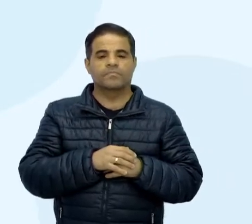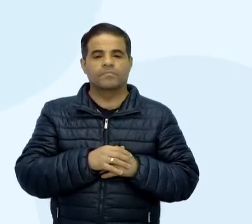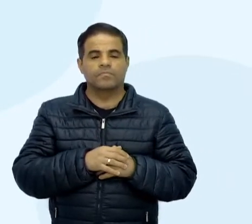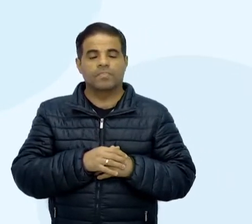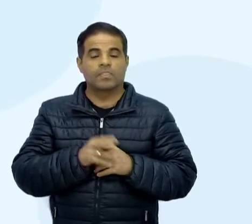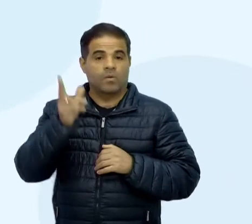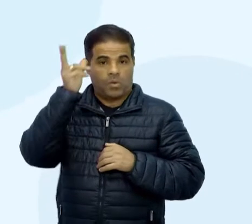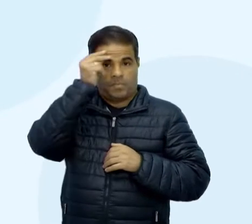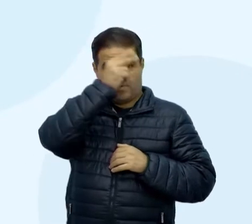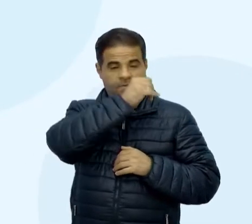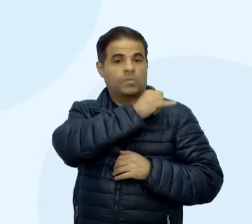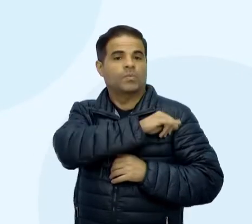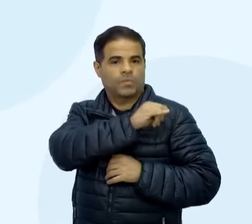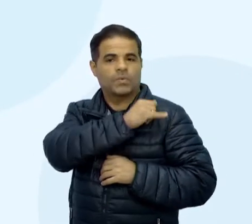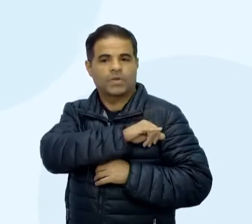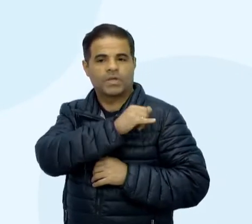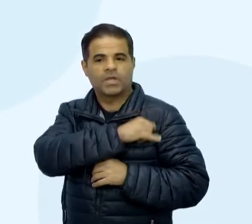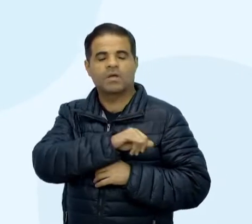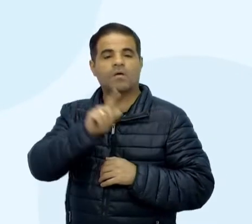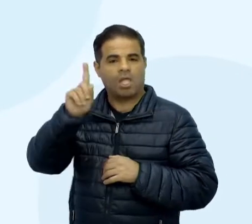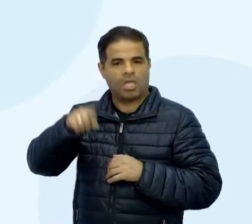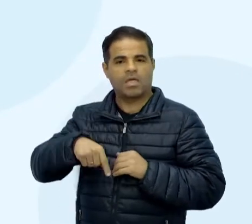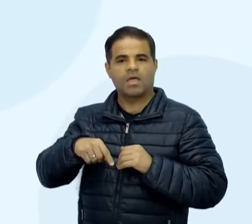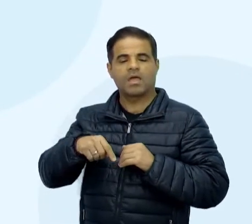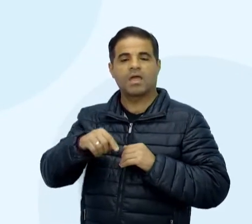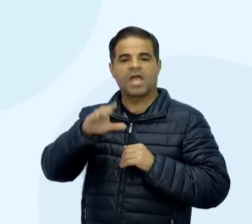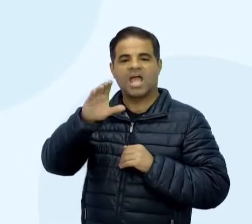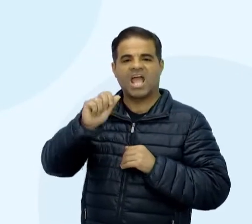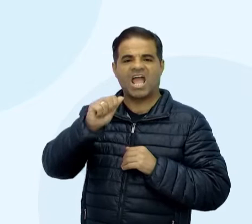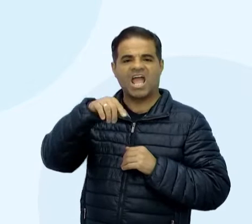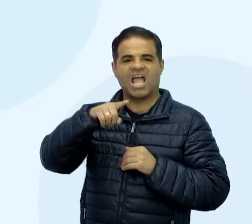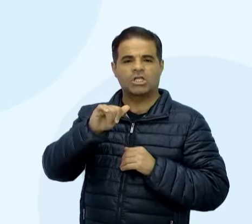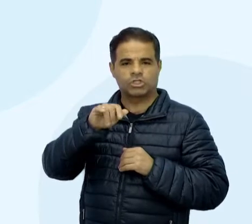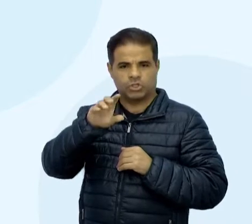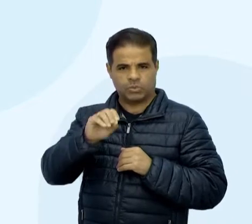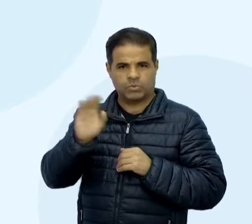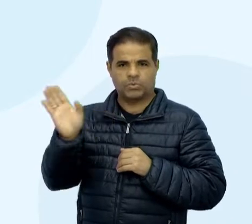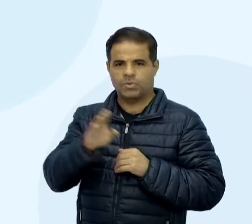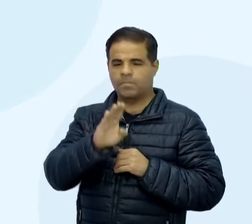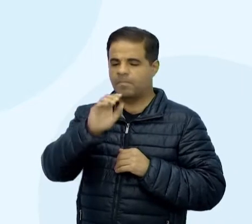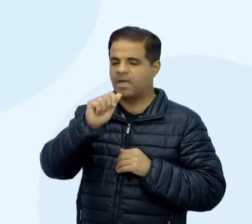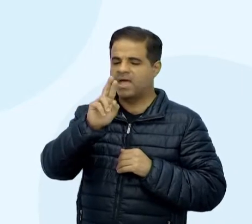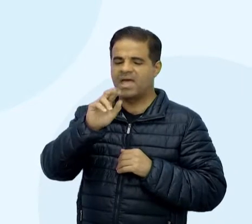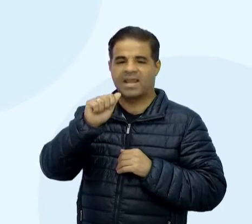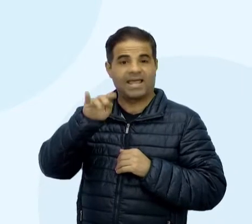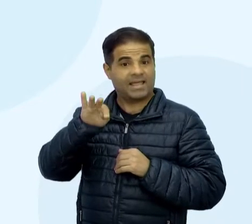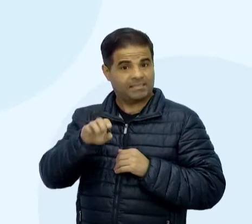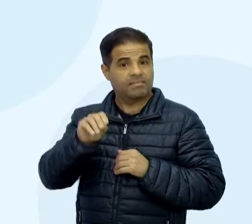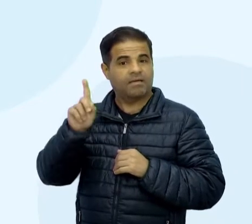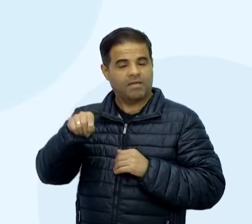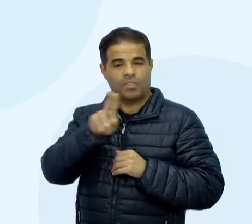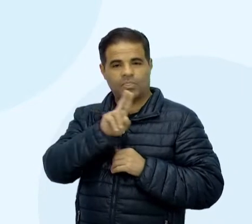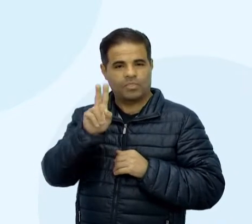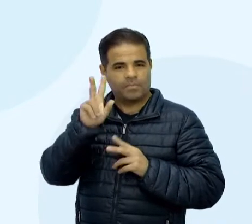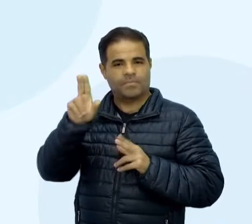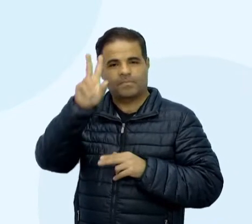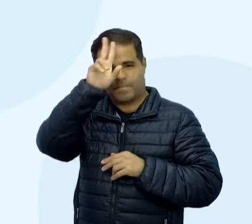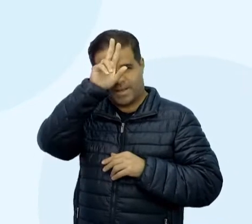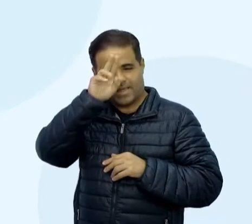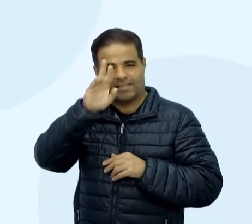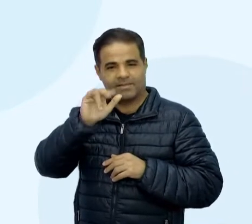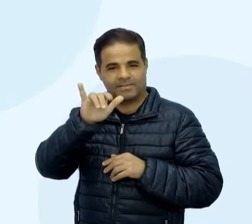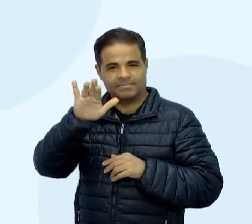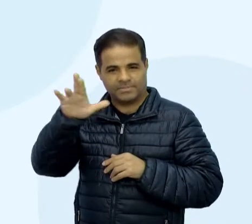o prefeito do Rio de Janeiro, né, no caso, que era o Cândido Barata Ribeiro, olha só que sobrenome, né? O sobrenome dele é Barata. Cândido